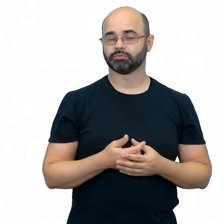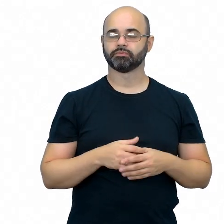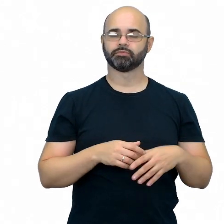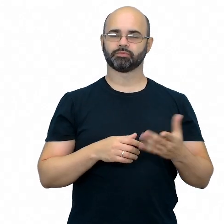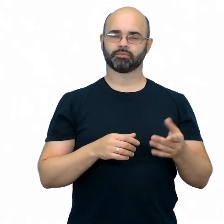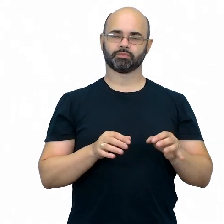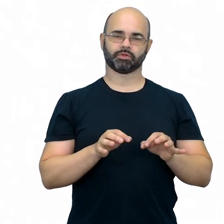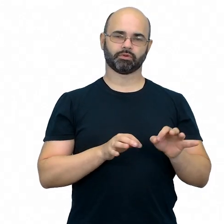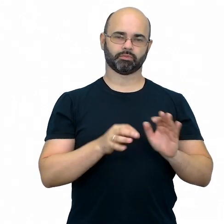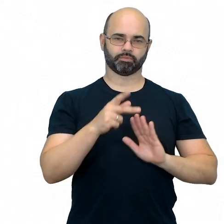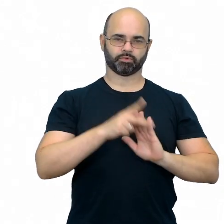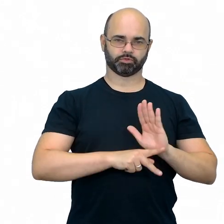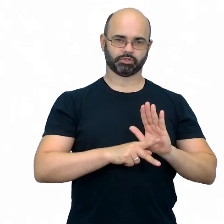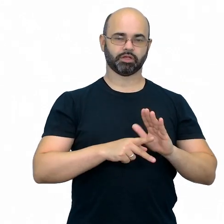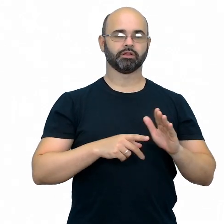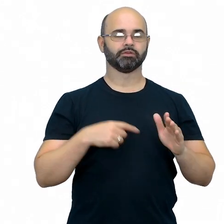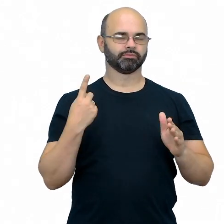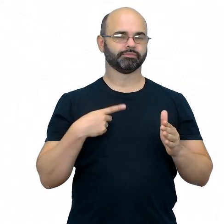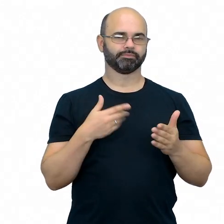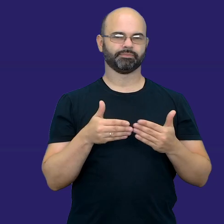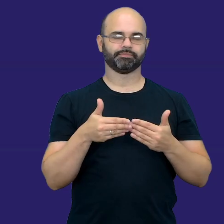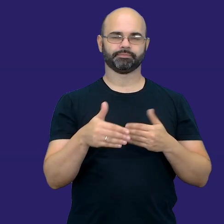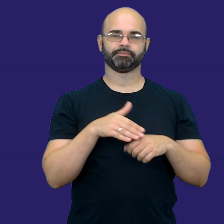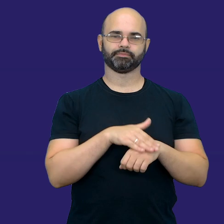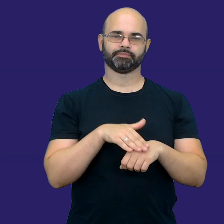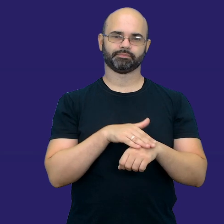E é sobre isso que nós vamos falar daqui a pouco.